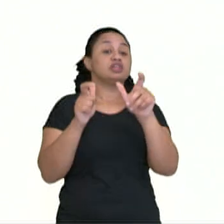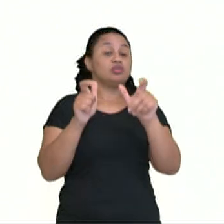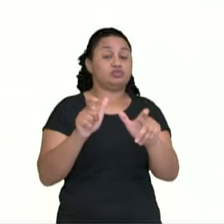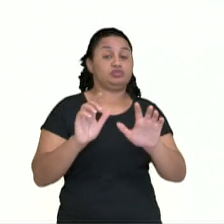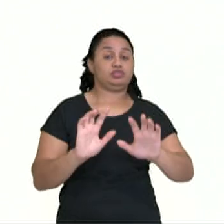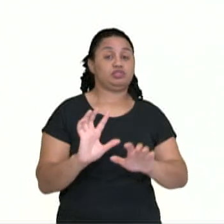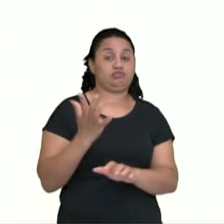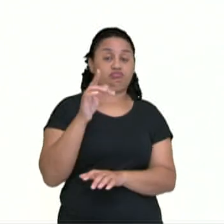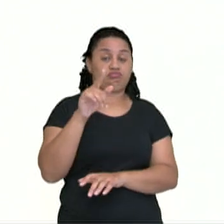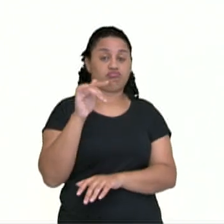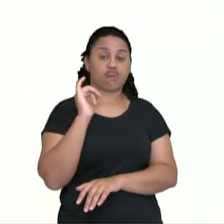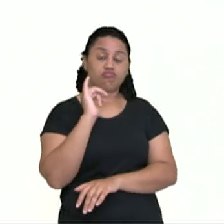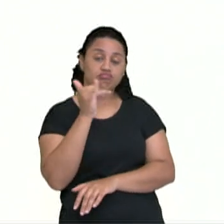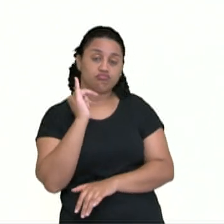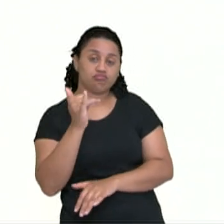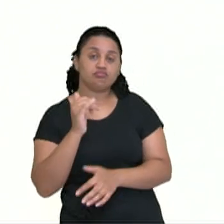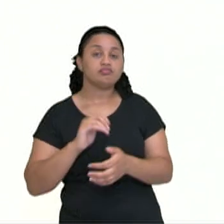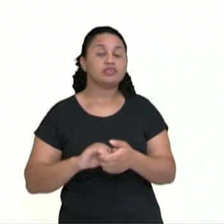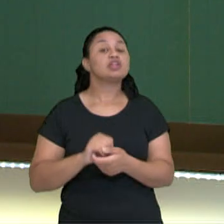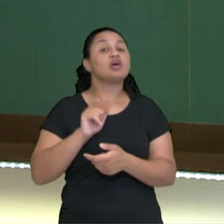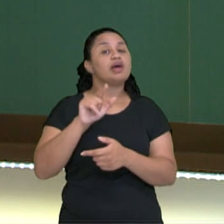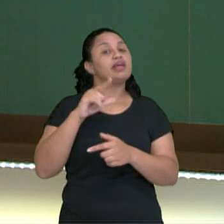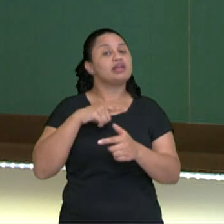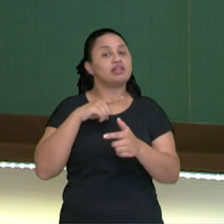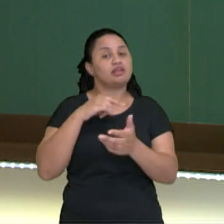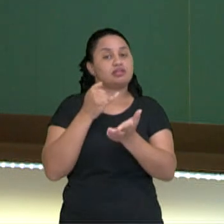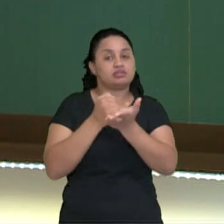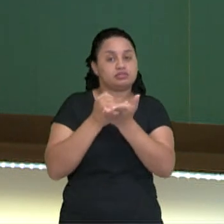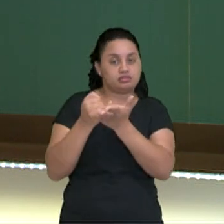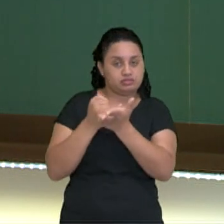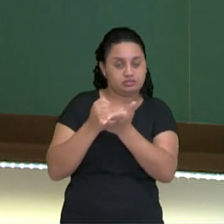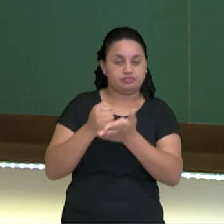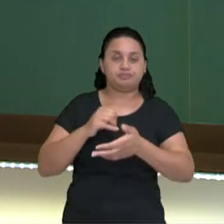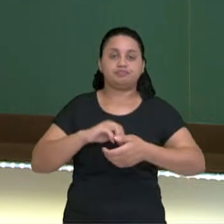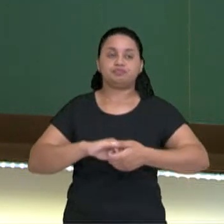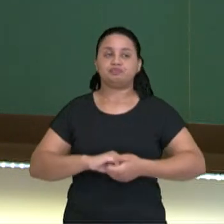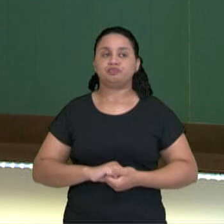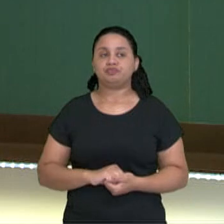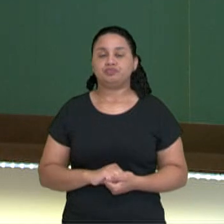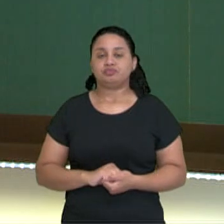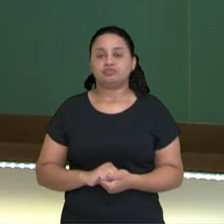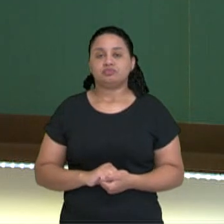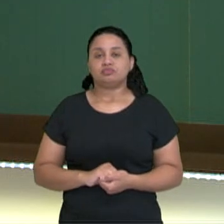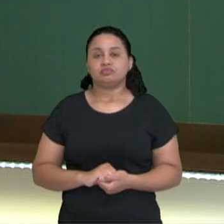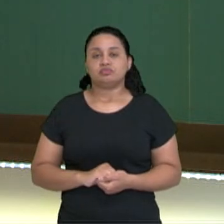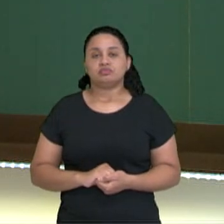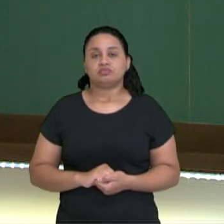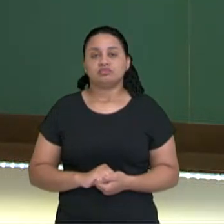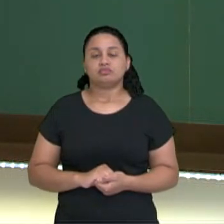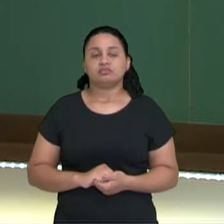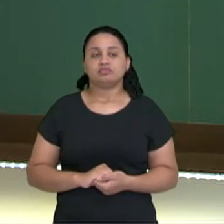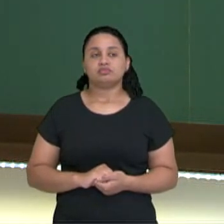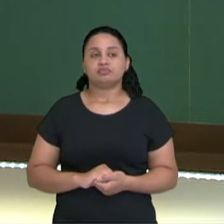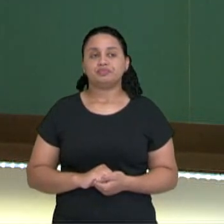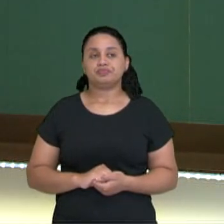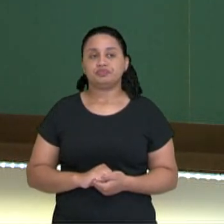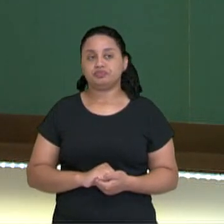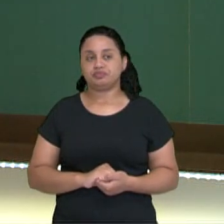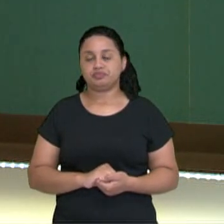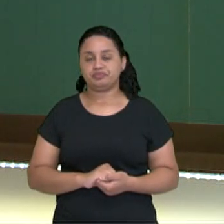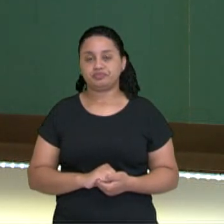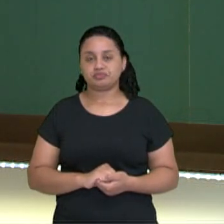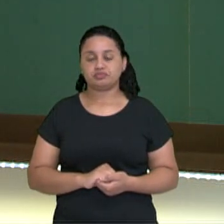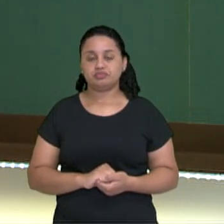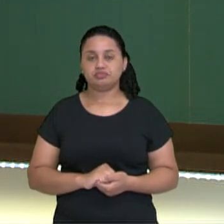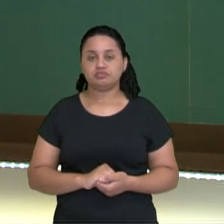acontecendo a história. Então, é aí que está a introdução. Where is the problem of the story and